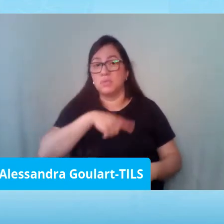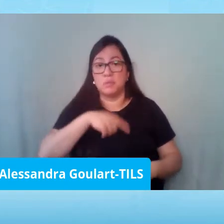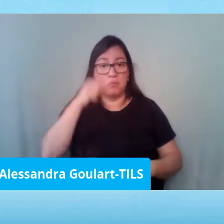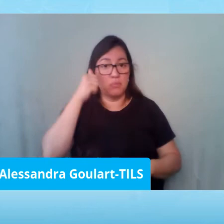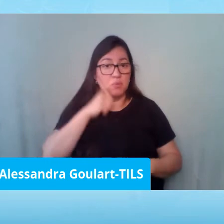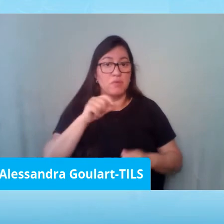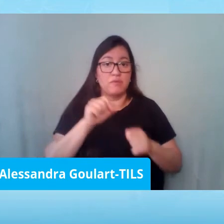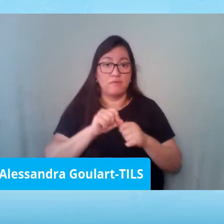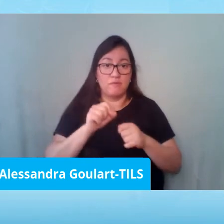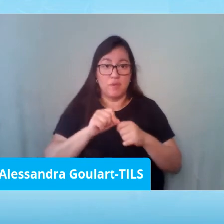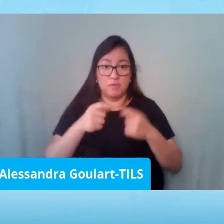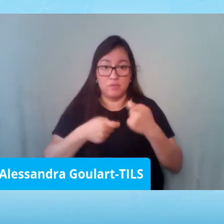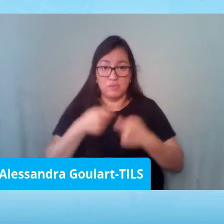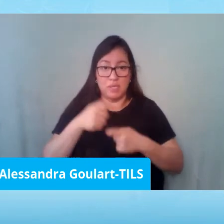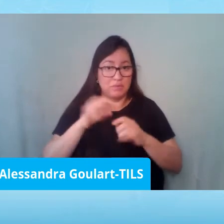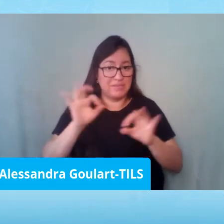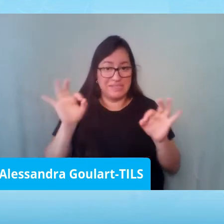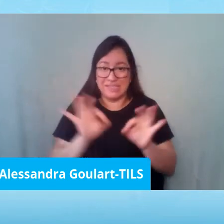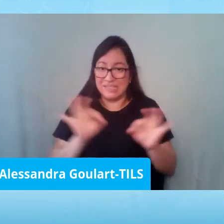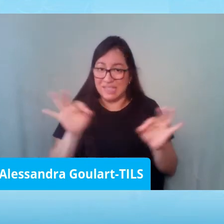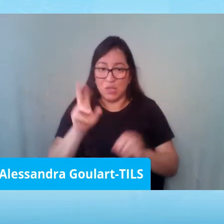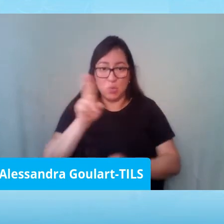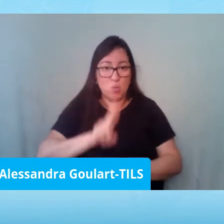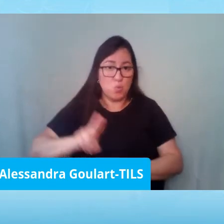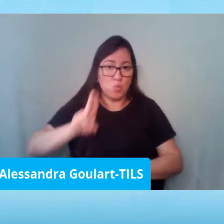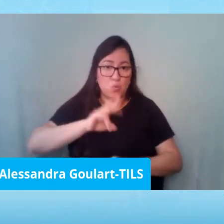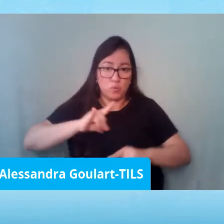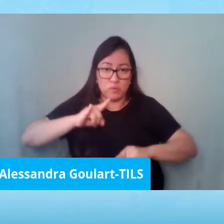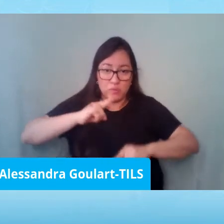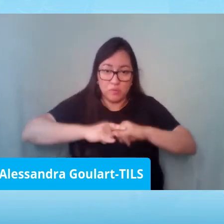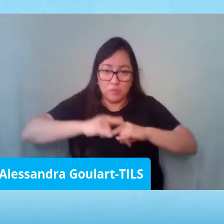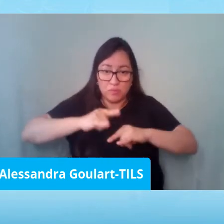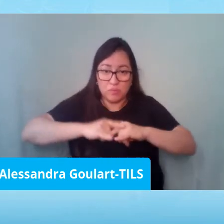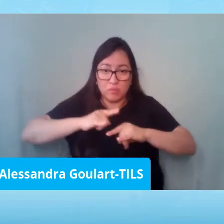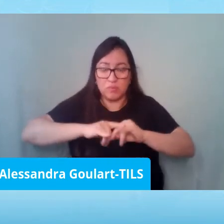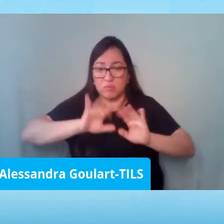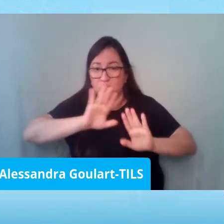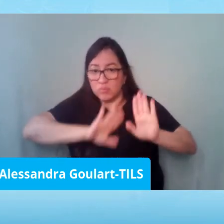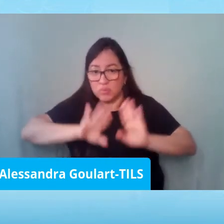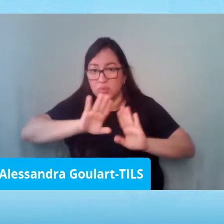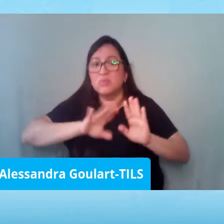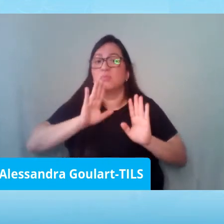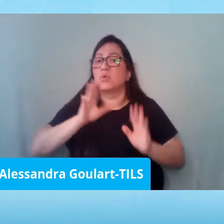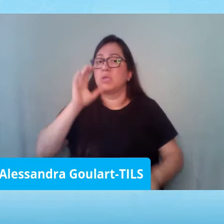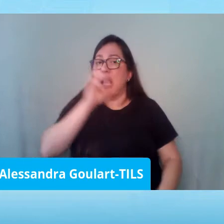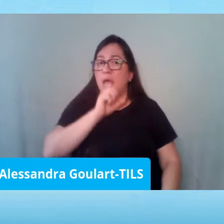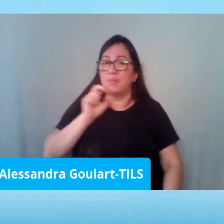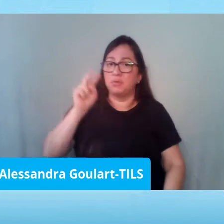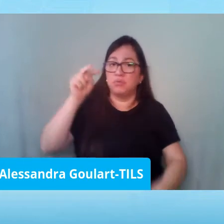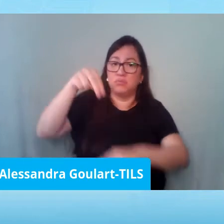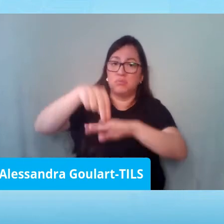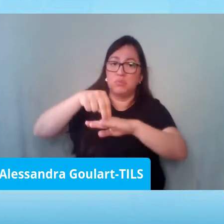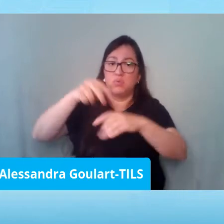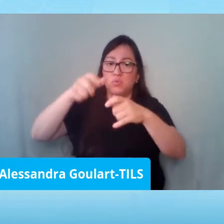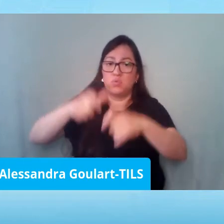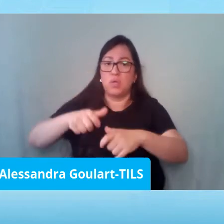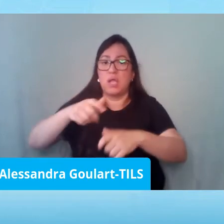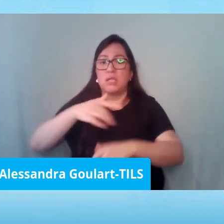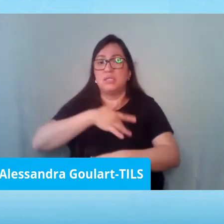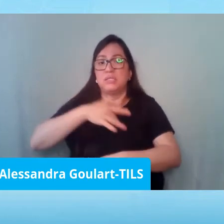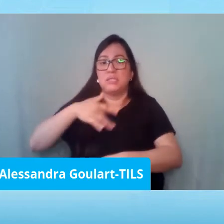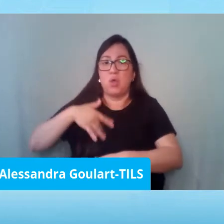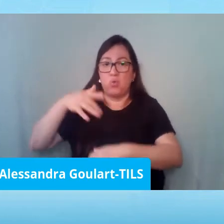procurar a unidade de saúde para testar, né? E orientar. Não, peraí, que eu me